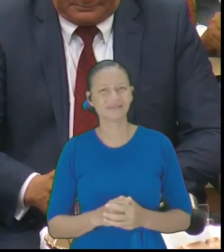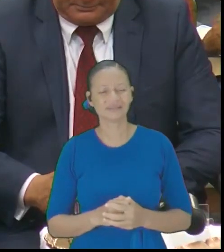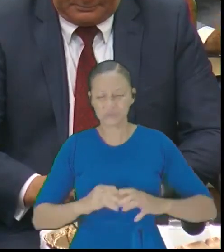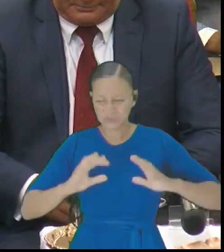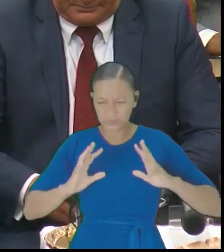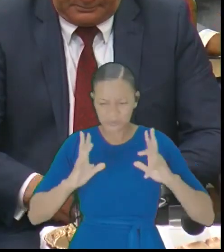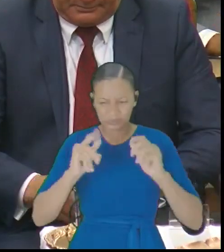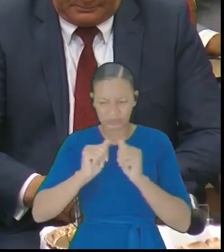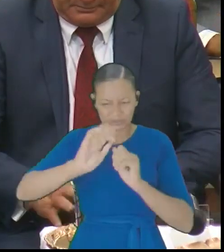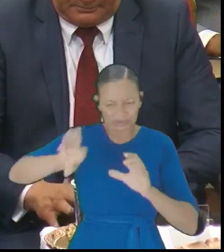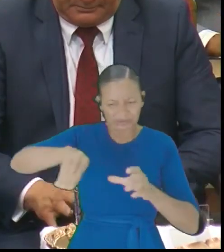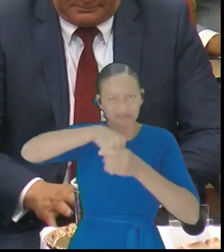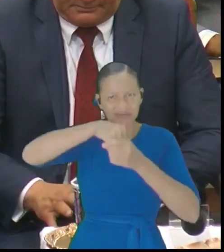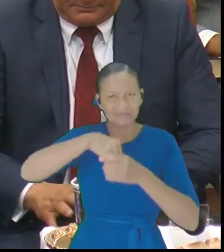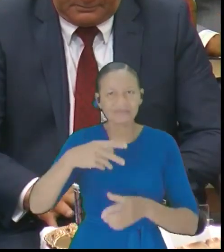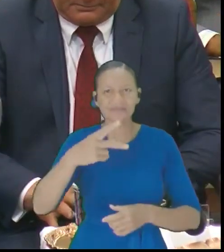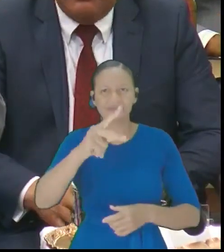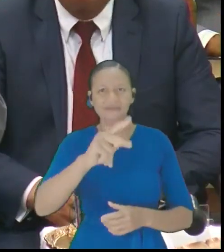Todas incluem a sua?